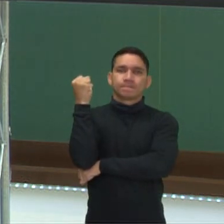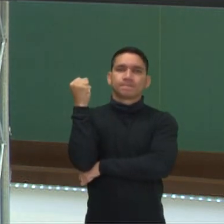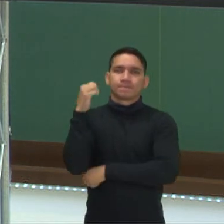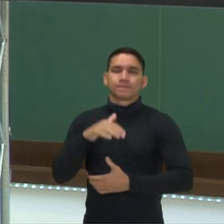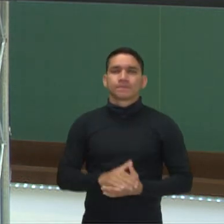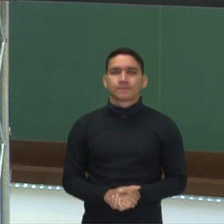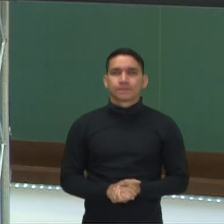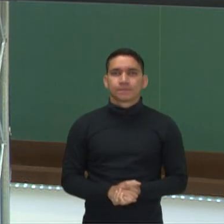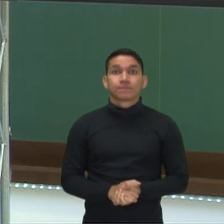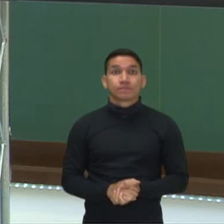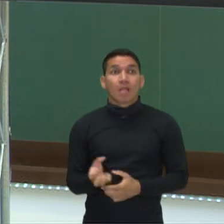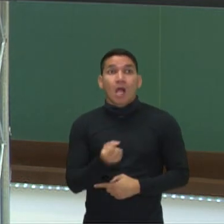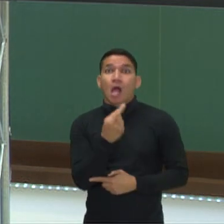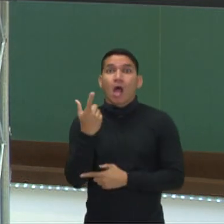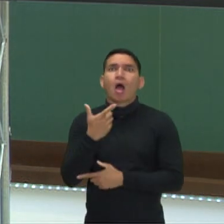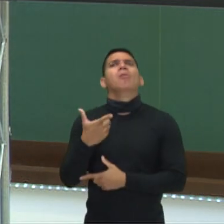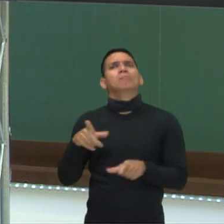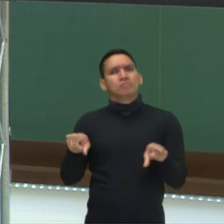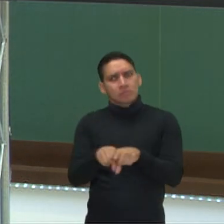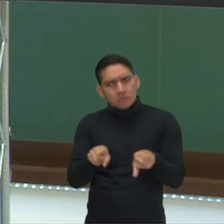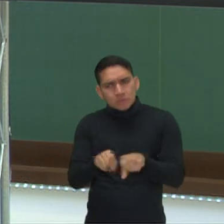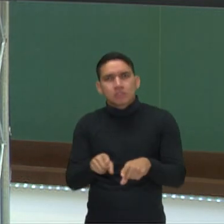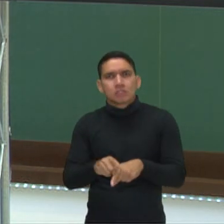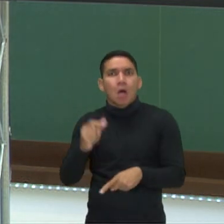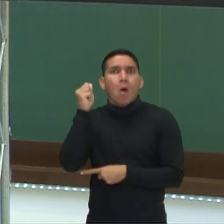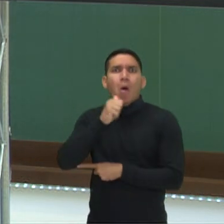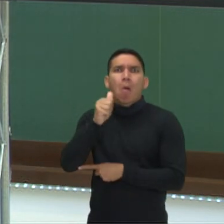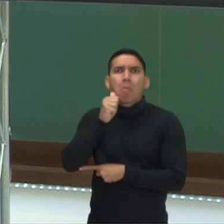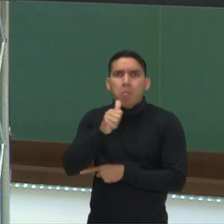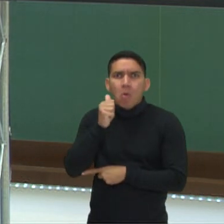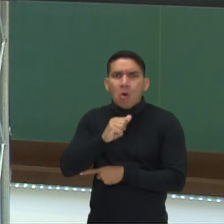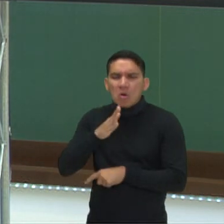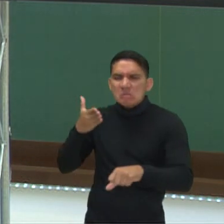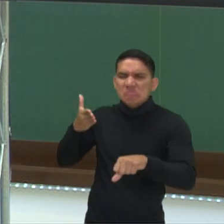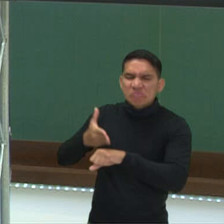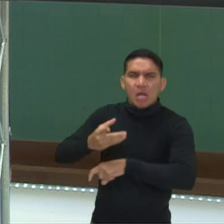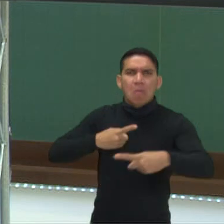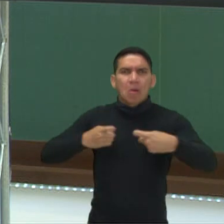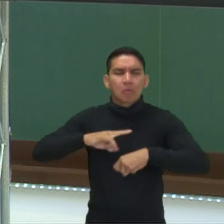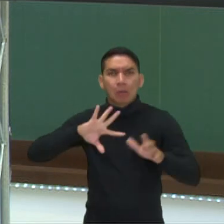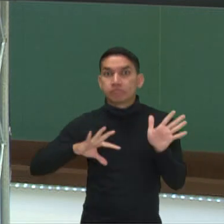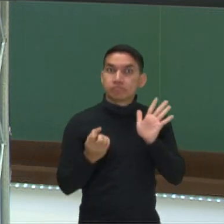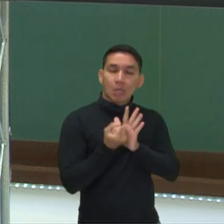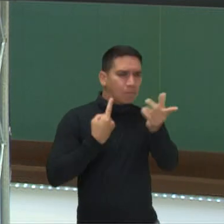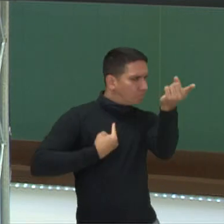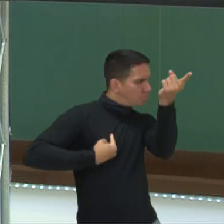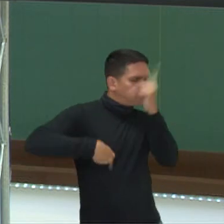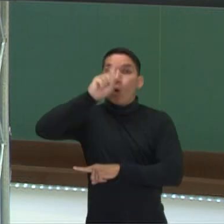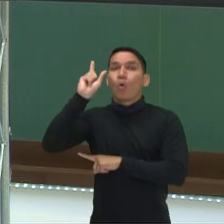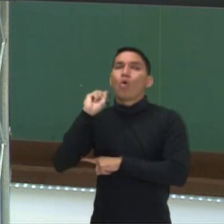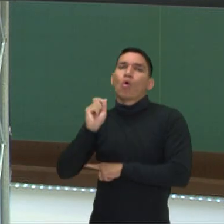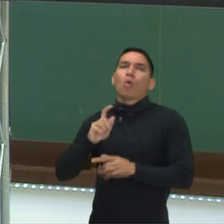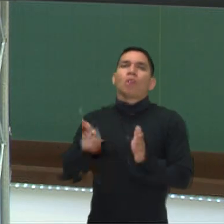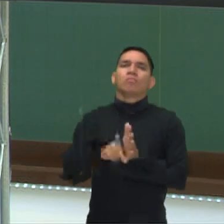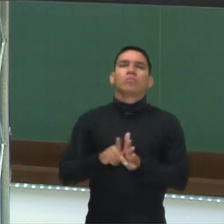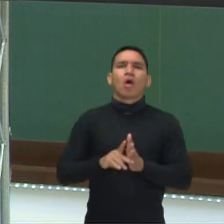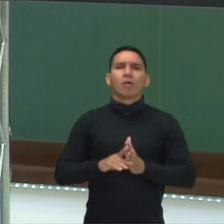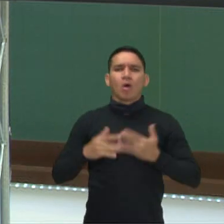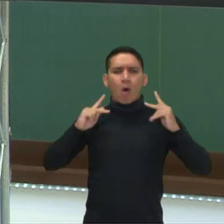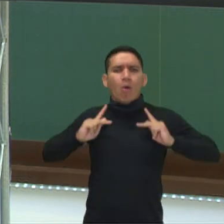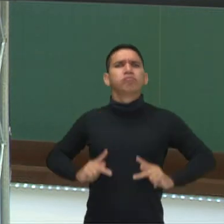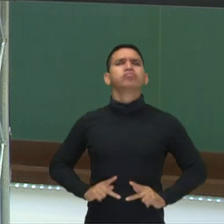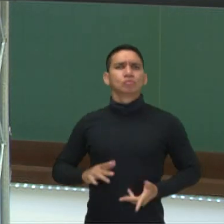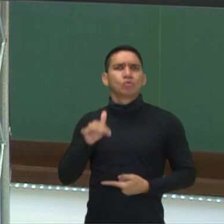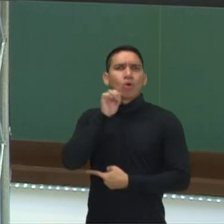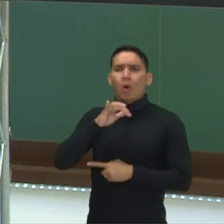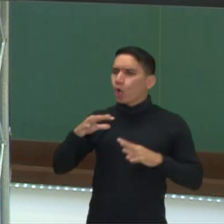resistência. Participação feminina também foi muito marcante na Segunda Guerra Mundial e mudou muito o status feminino em